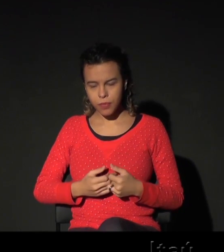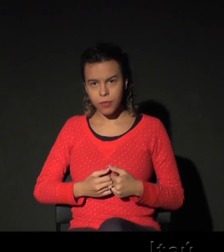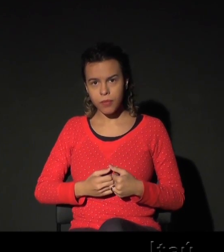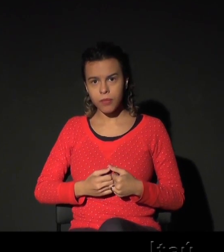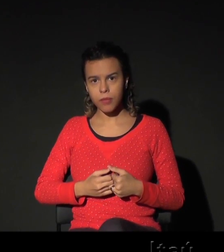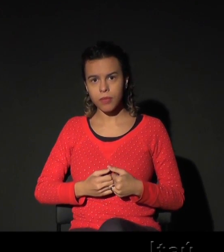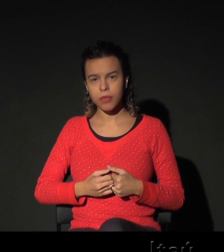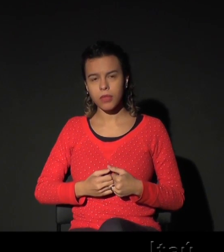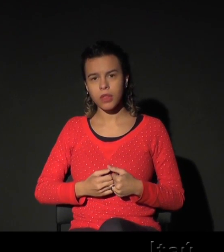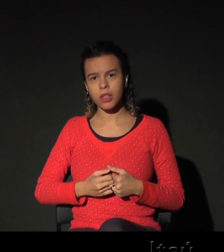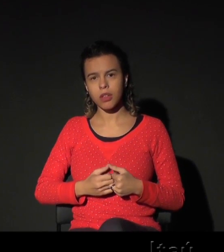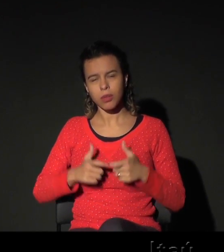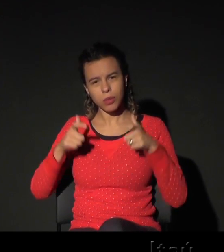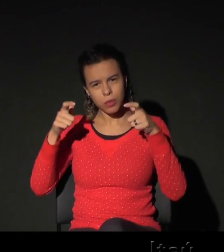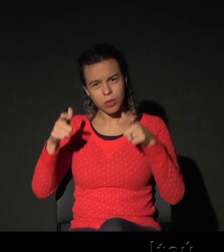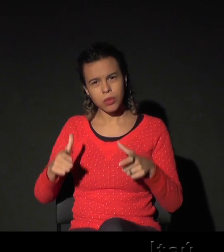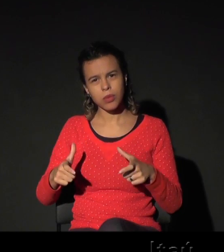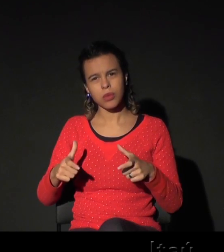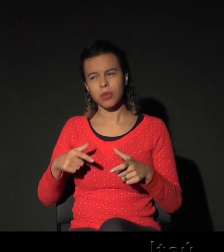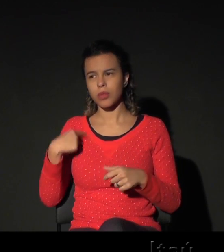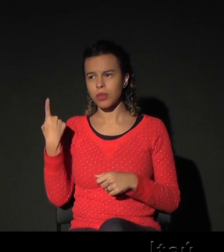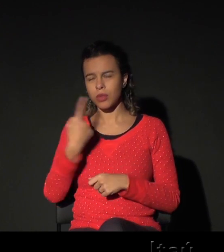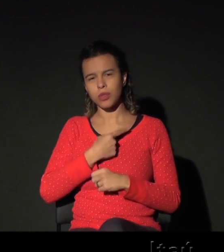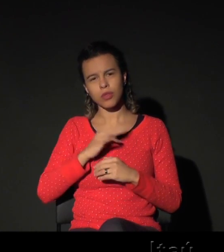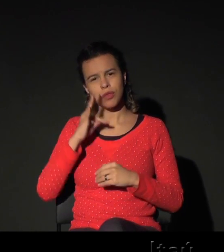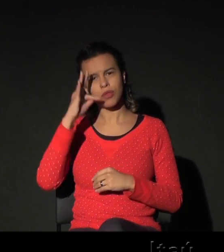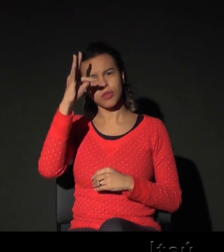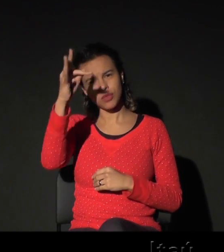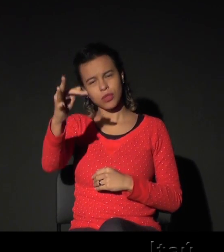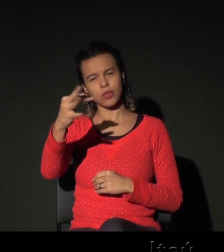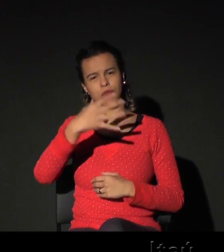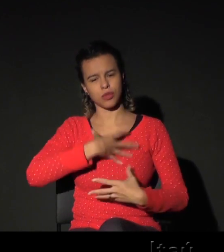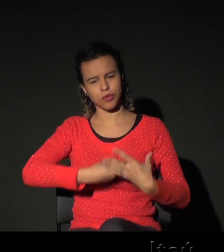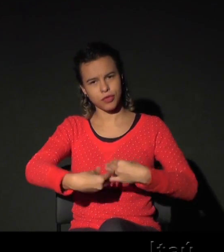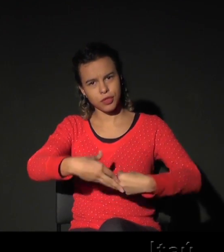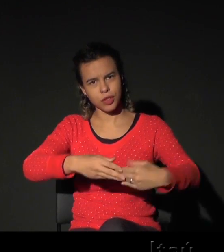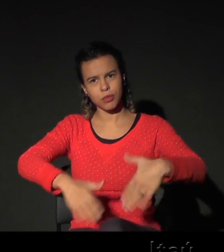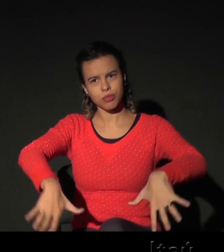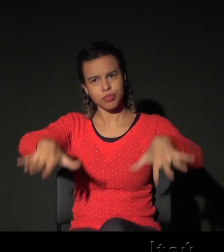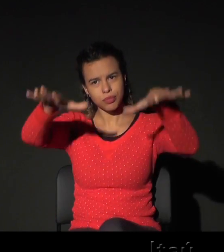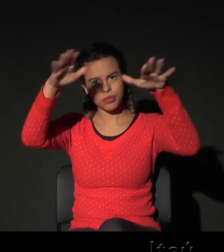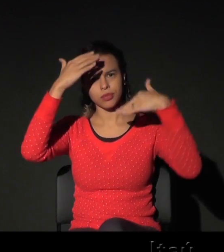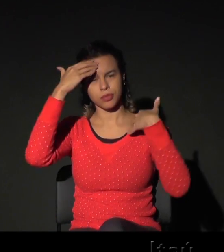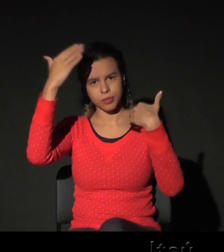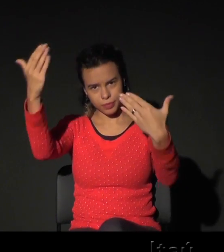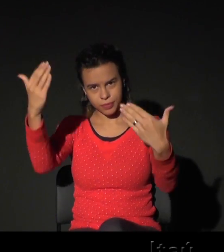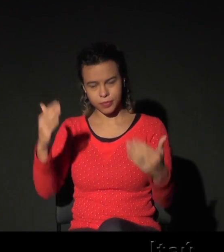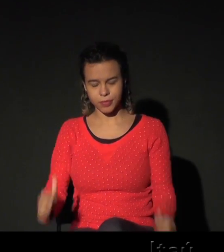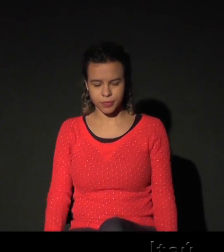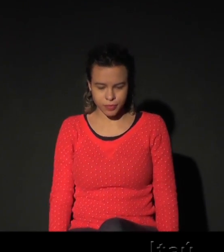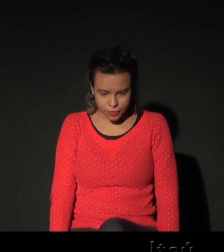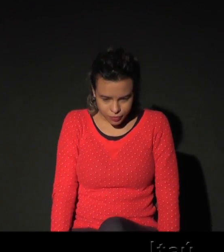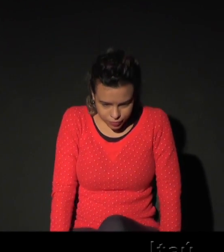eh um lugar para nossas futuras gerações muito